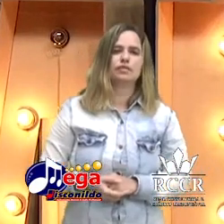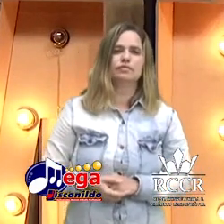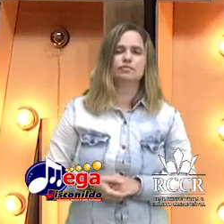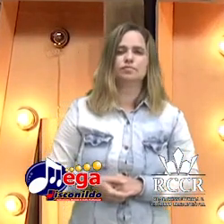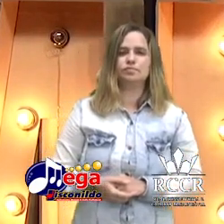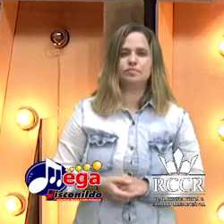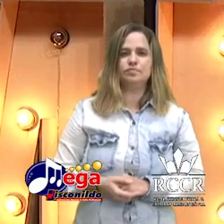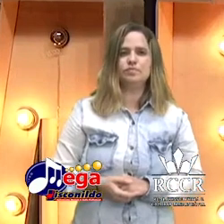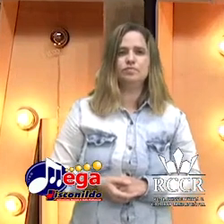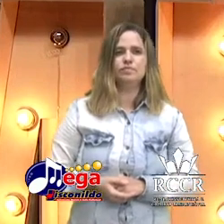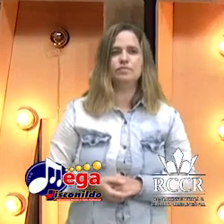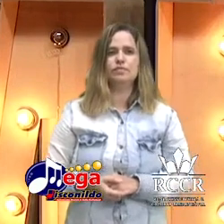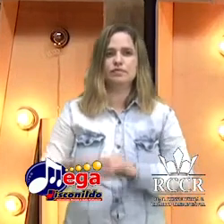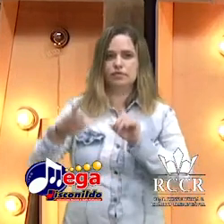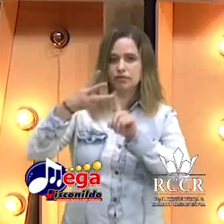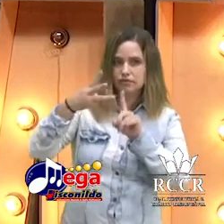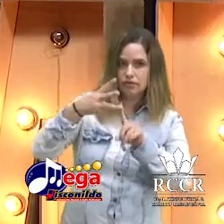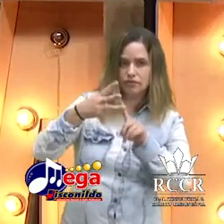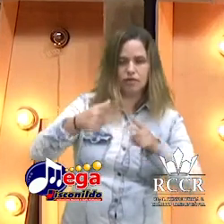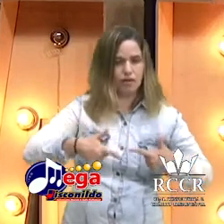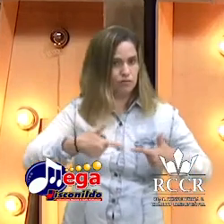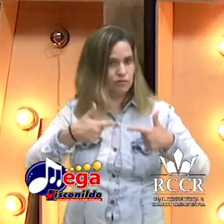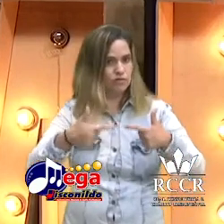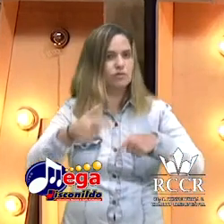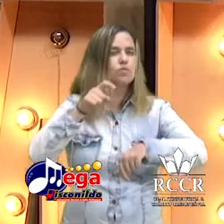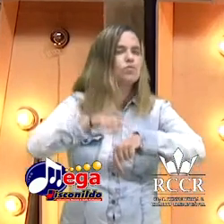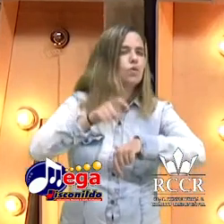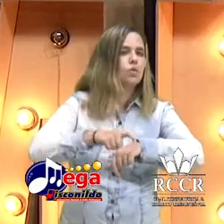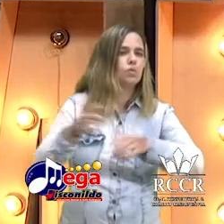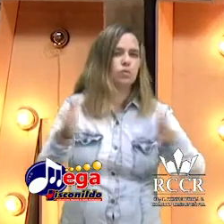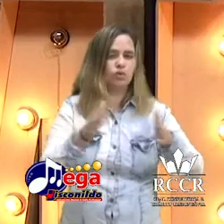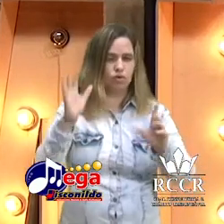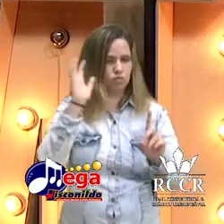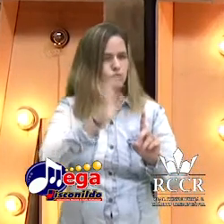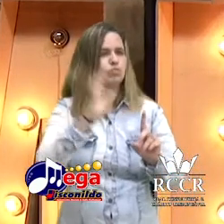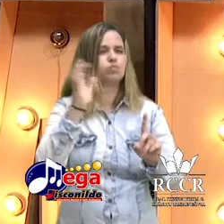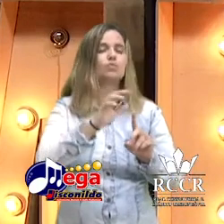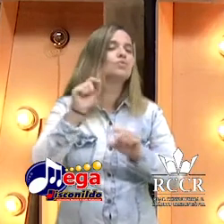Terceiro desafio das famílias em tempos de ameaças é o alvo de se ter